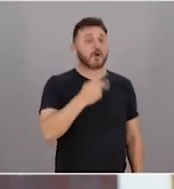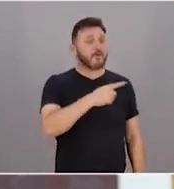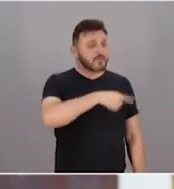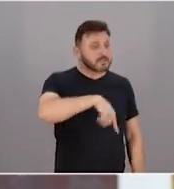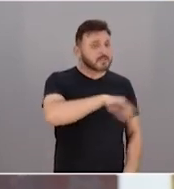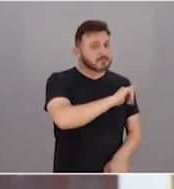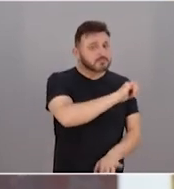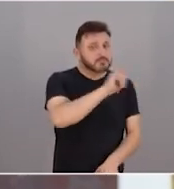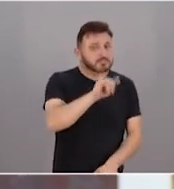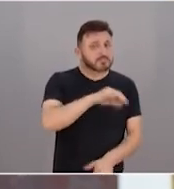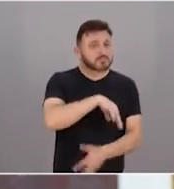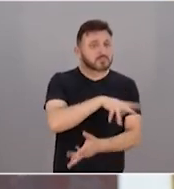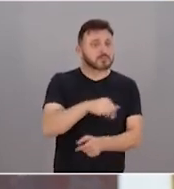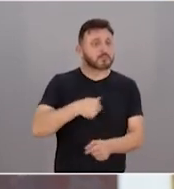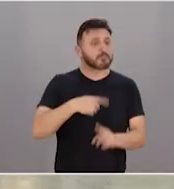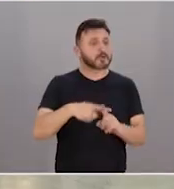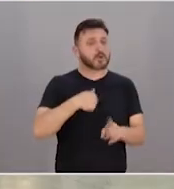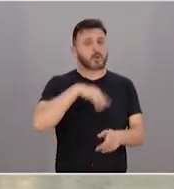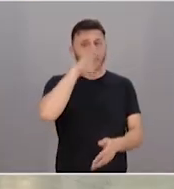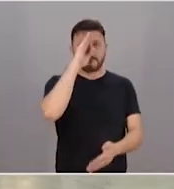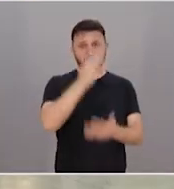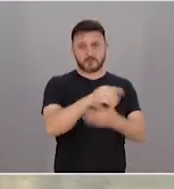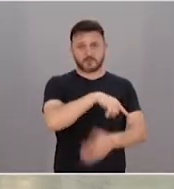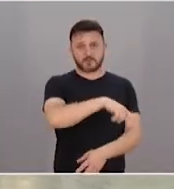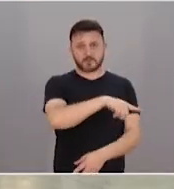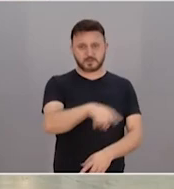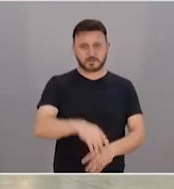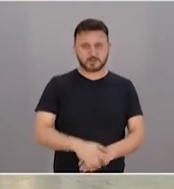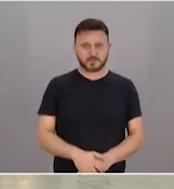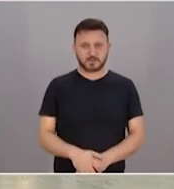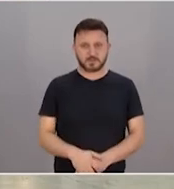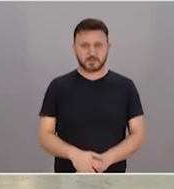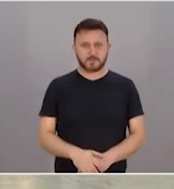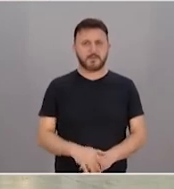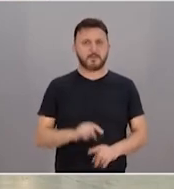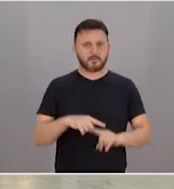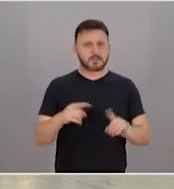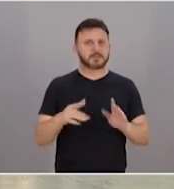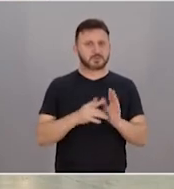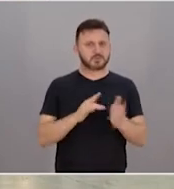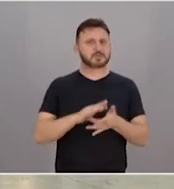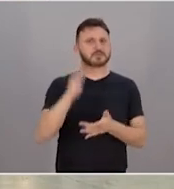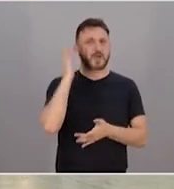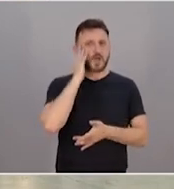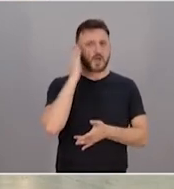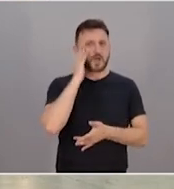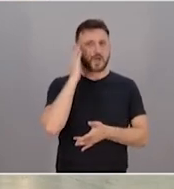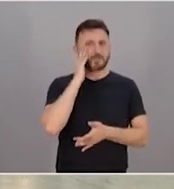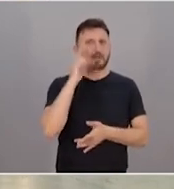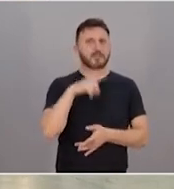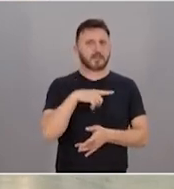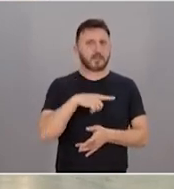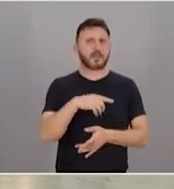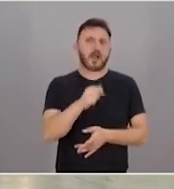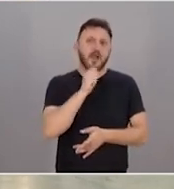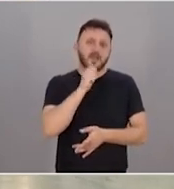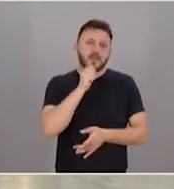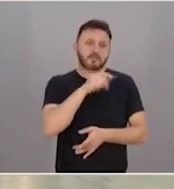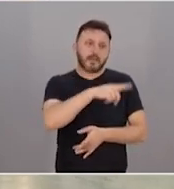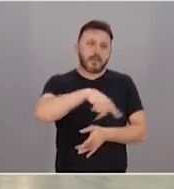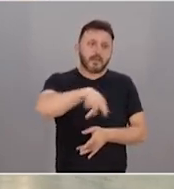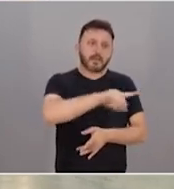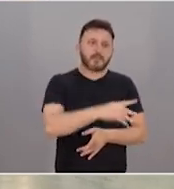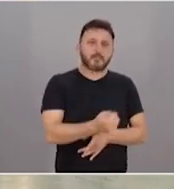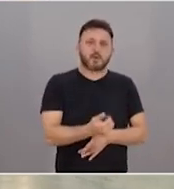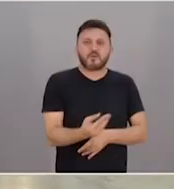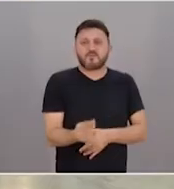filhos e filhas. Não que Jesus não soubesse que havia ainda fragilidade nos